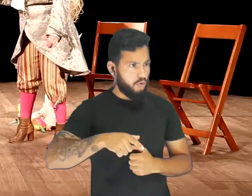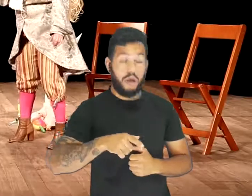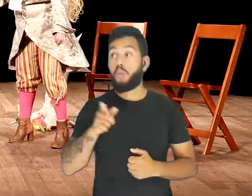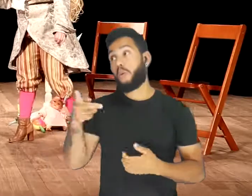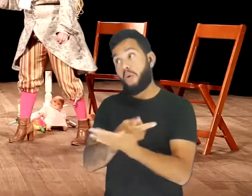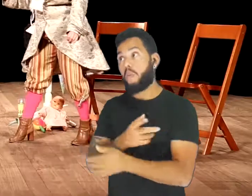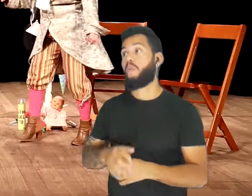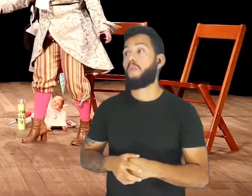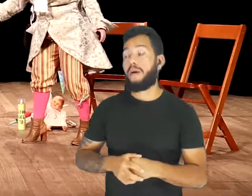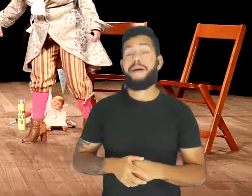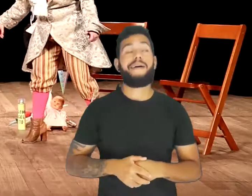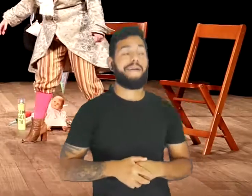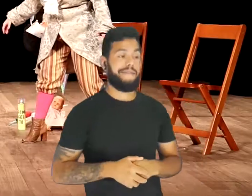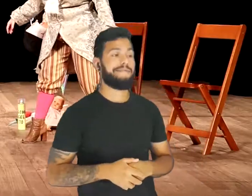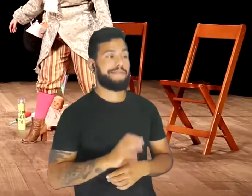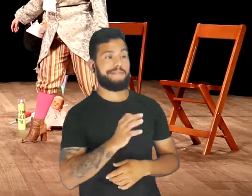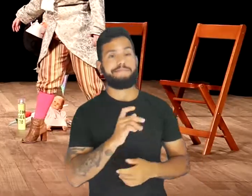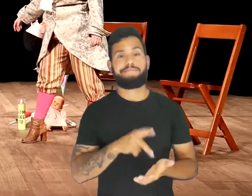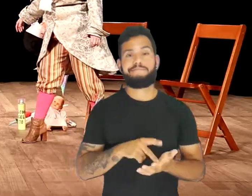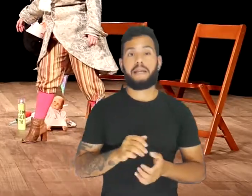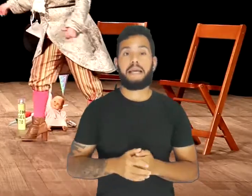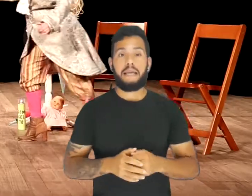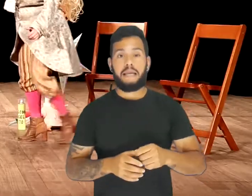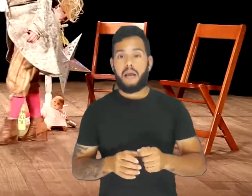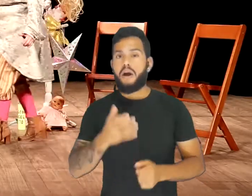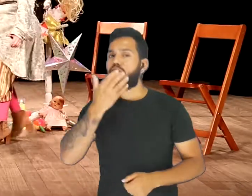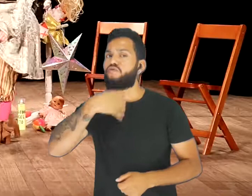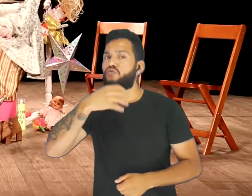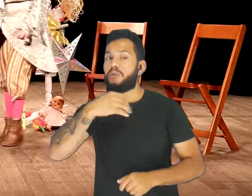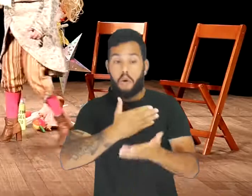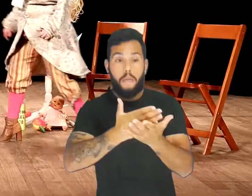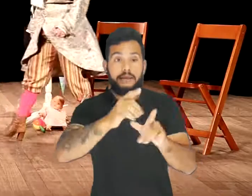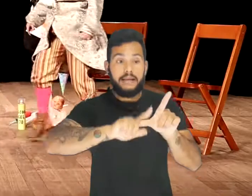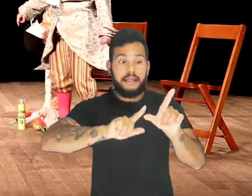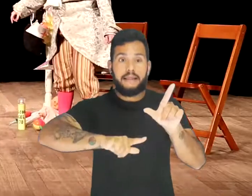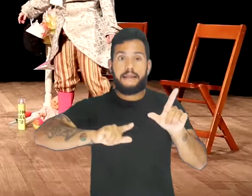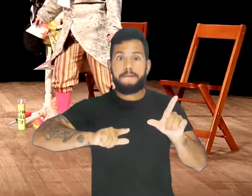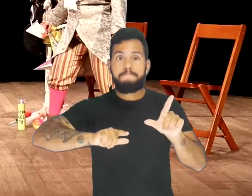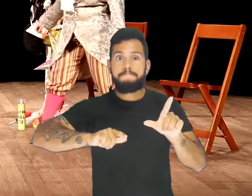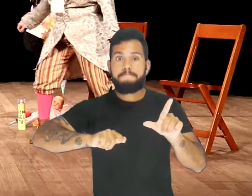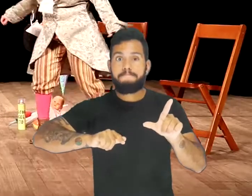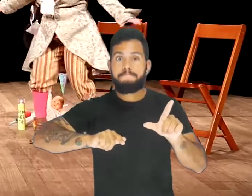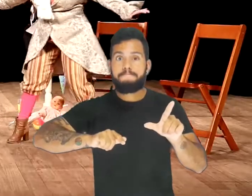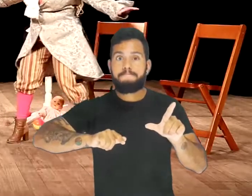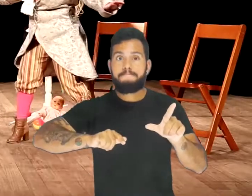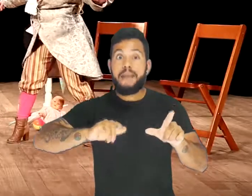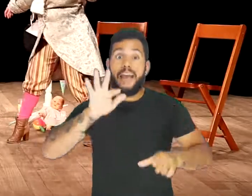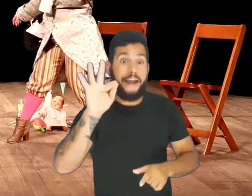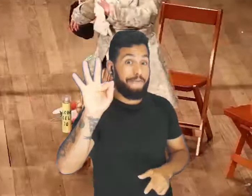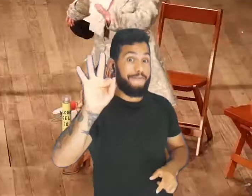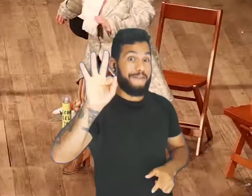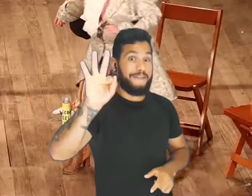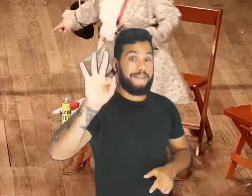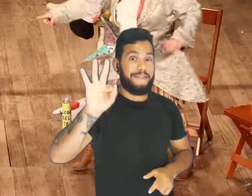dois. É. Tudo é novo, não sou eu? Mas tu não acertou. Ah, tá. Ninguém acertou. É uma